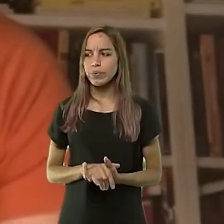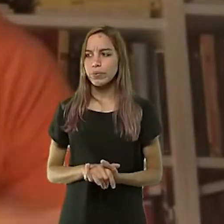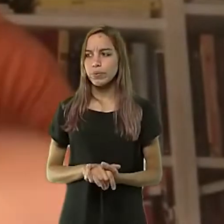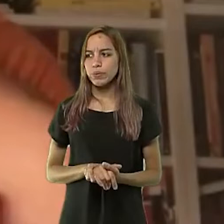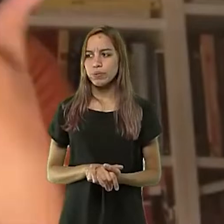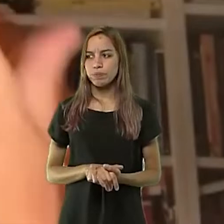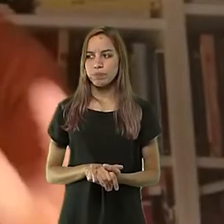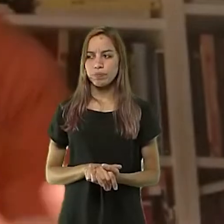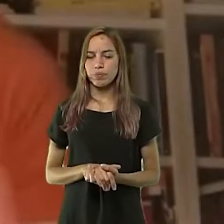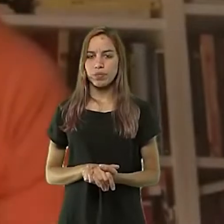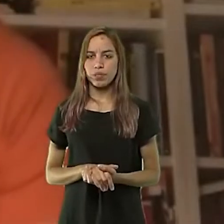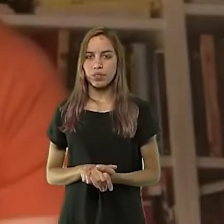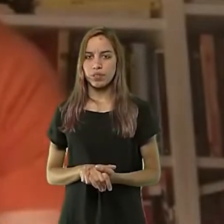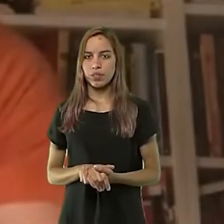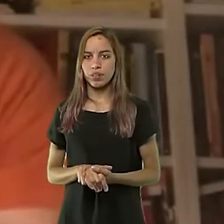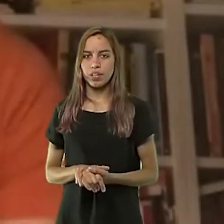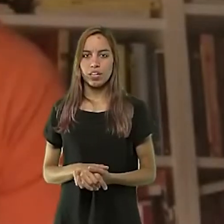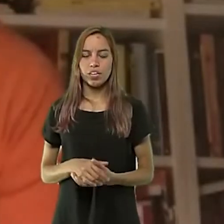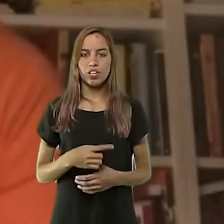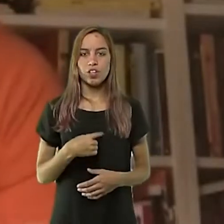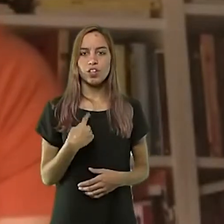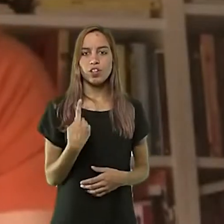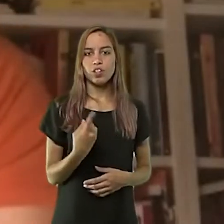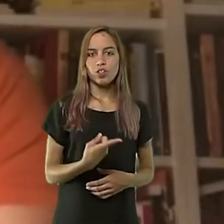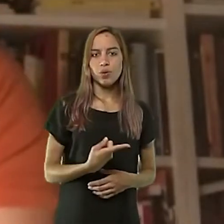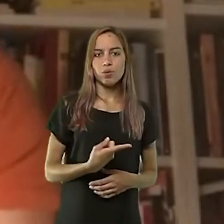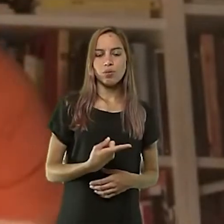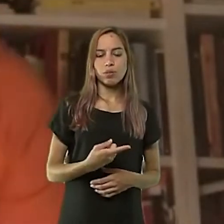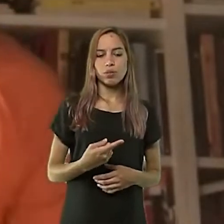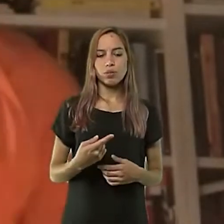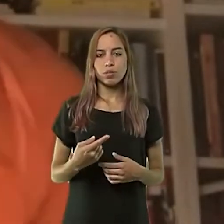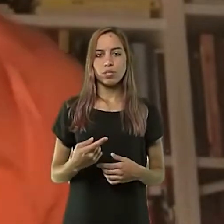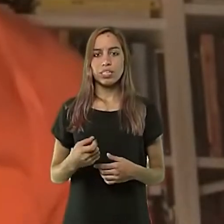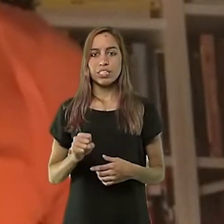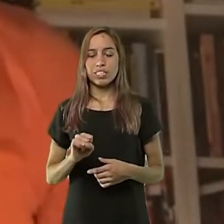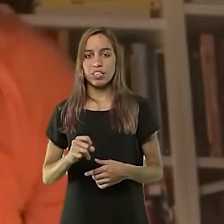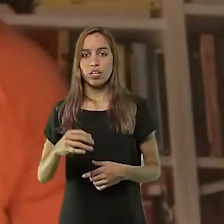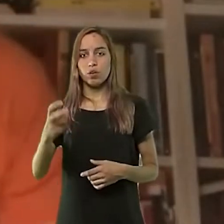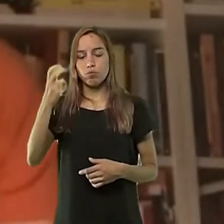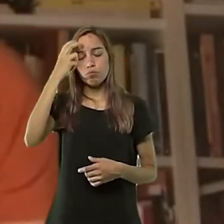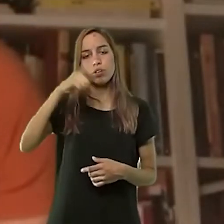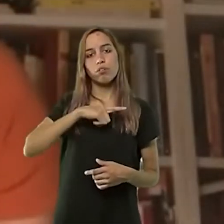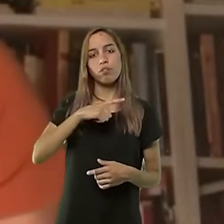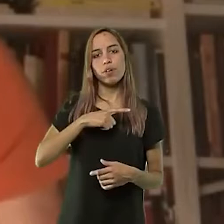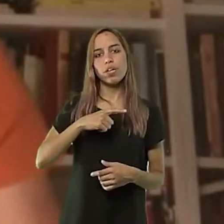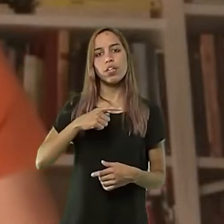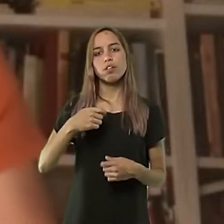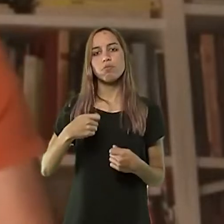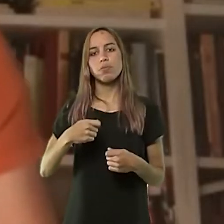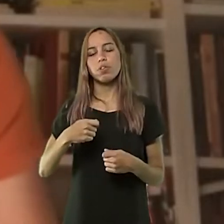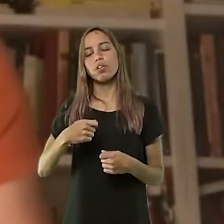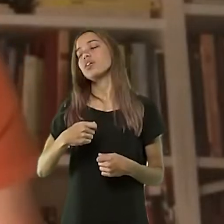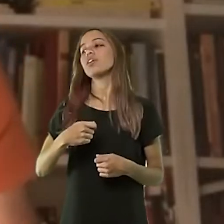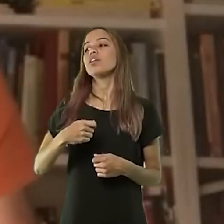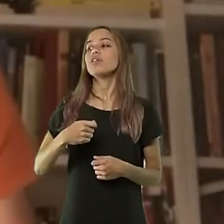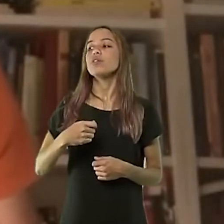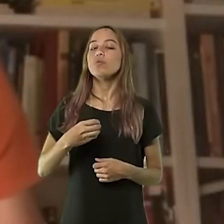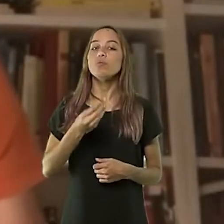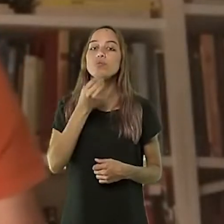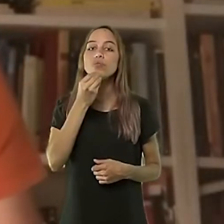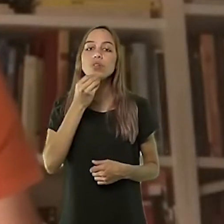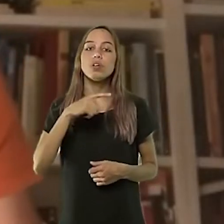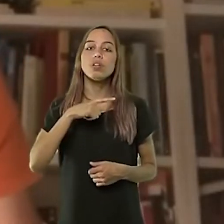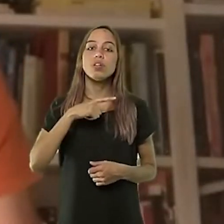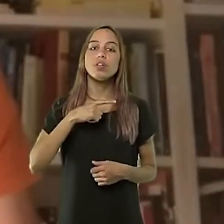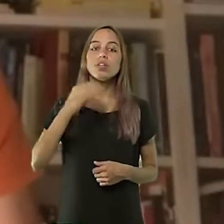e por aí fora, tem que ver com as nossas vidas e com o futuro das nossas vidas, e não com o momento imediatamente a seguir.